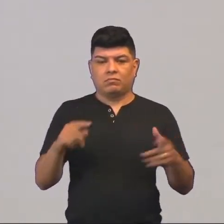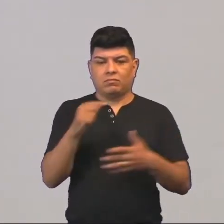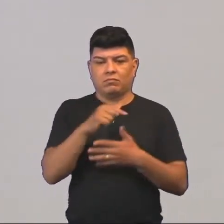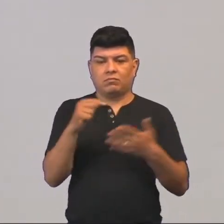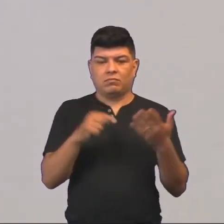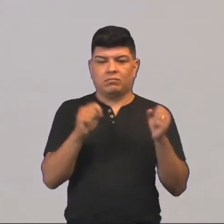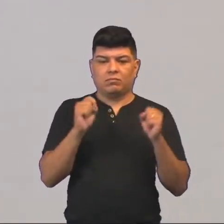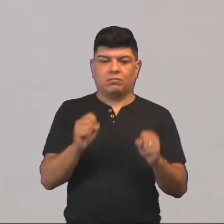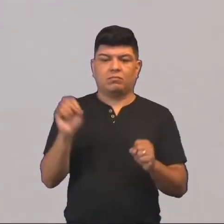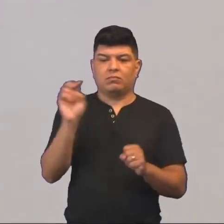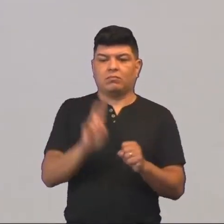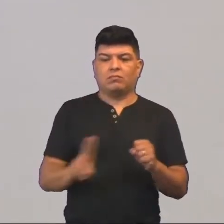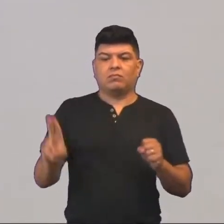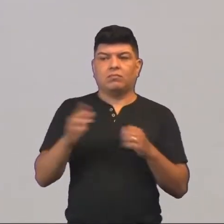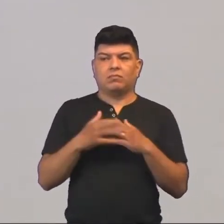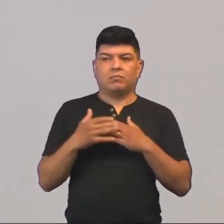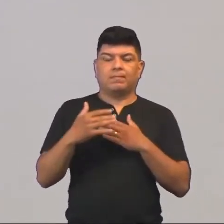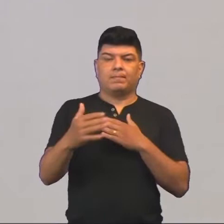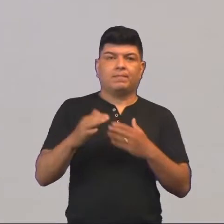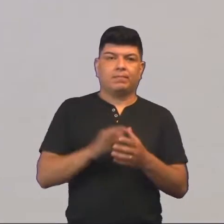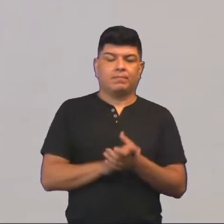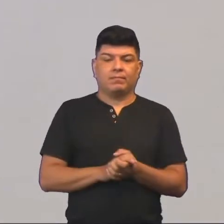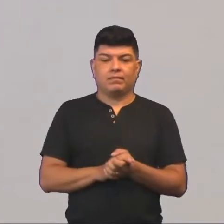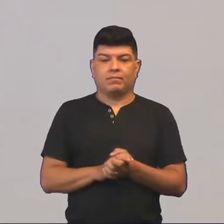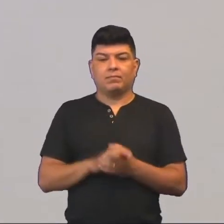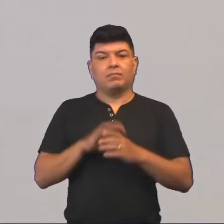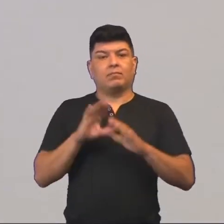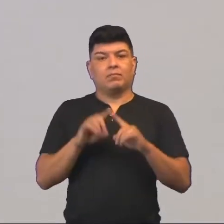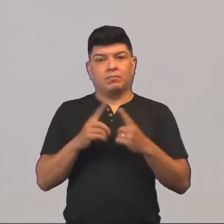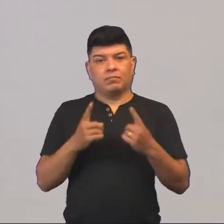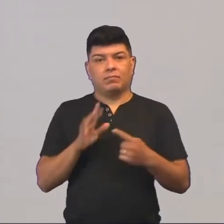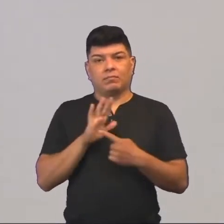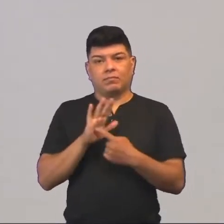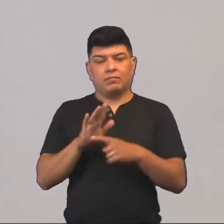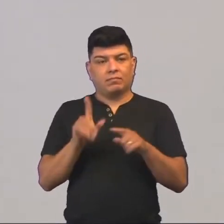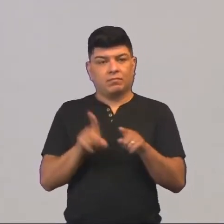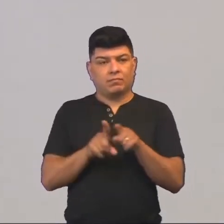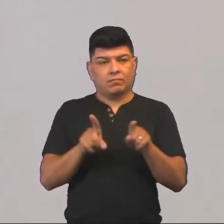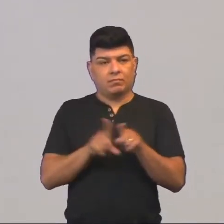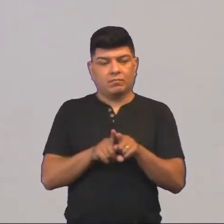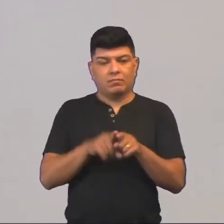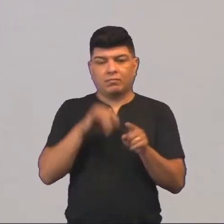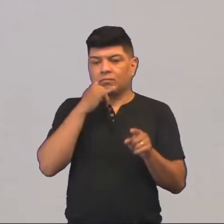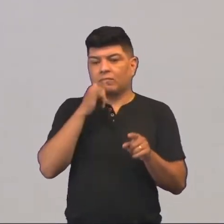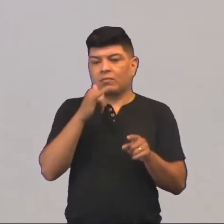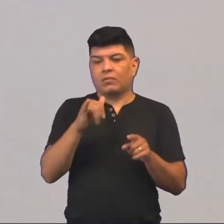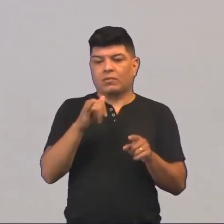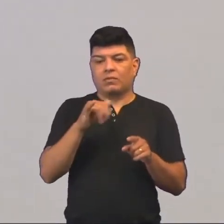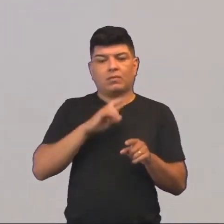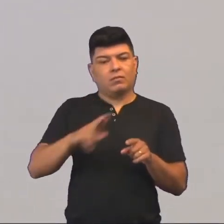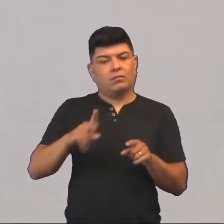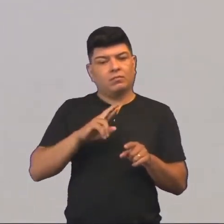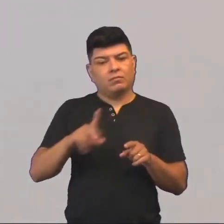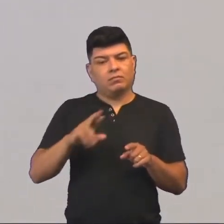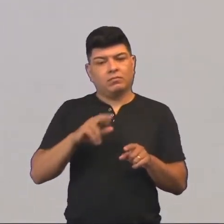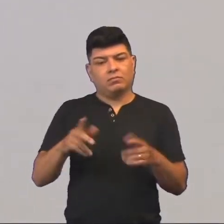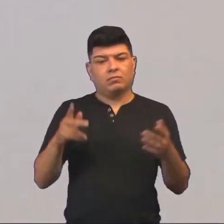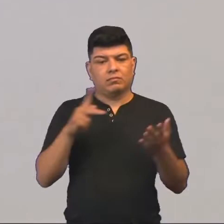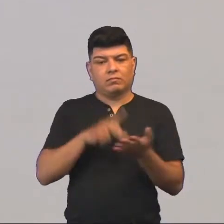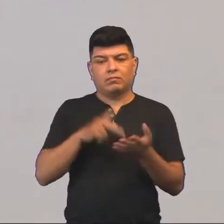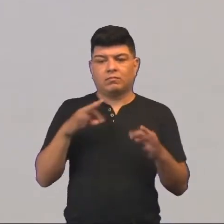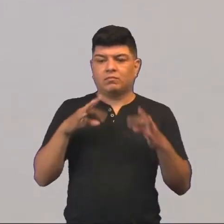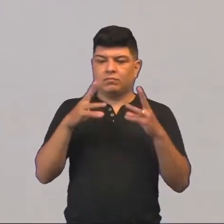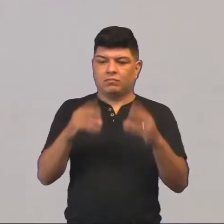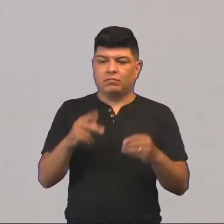que a gente pode usar a partir dele. Só que vale a gente destacar também que a energia elétrica ainda não é uma realidade